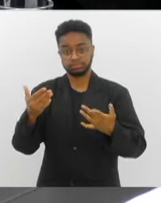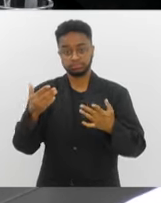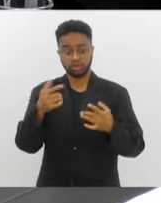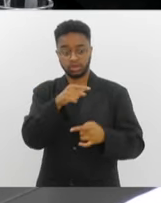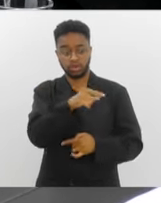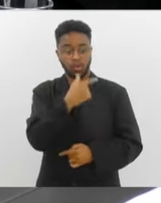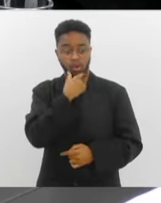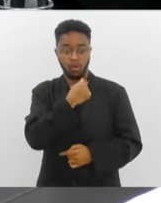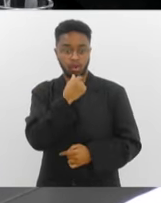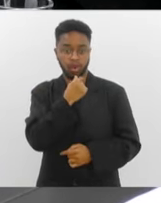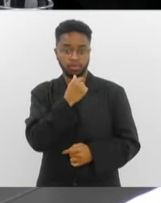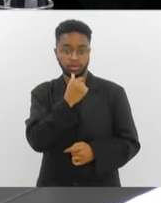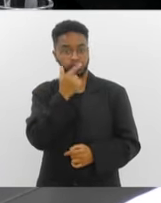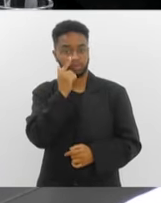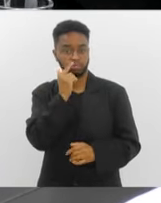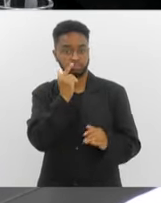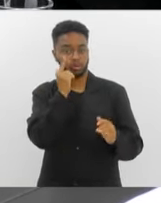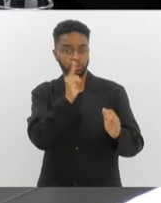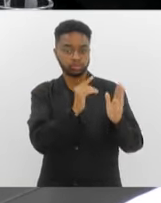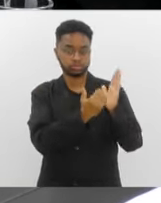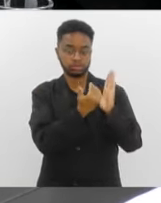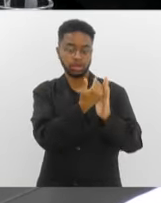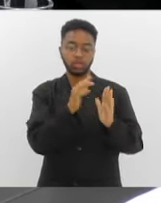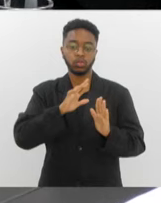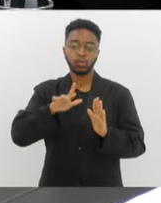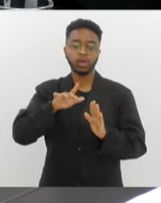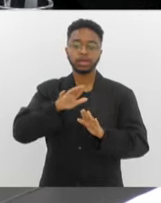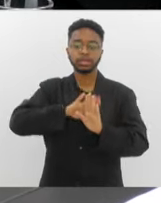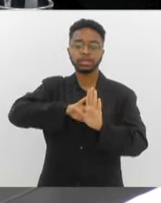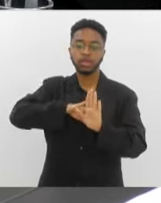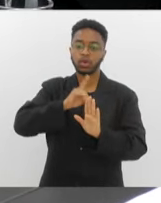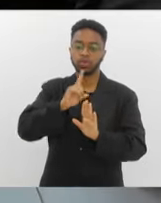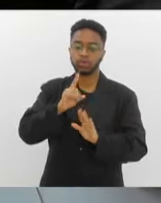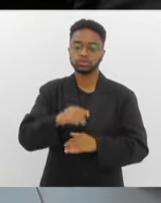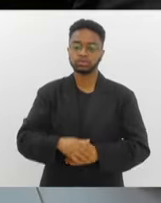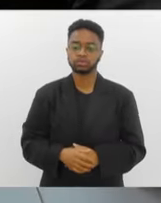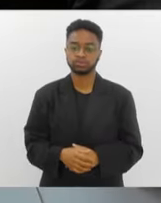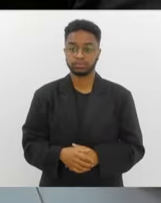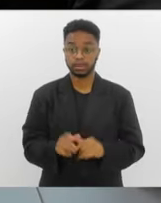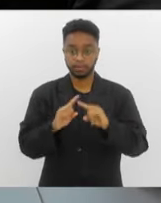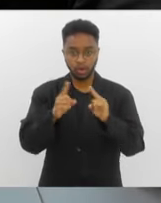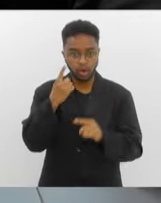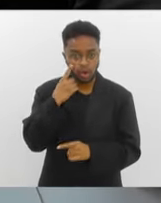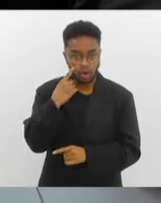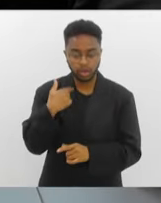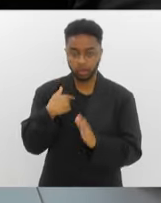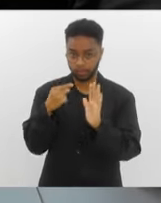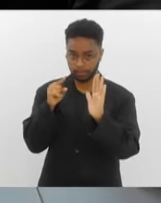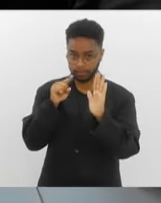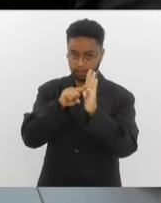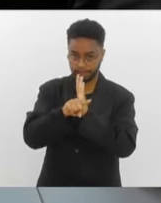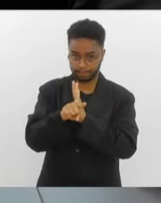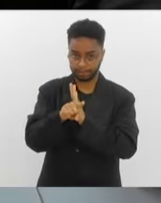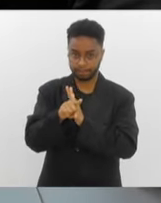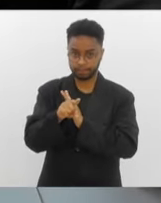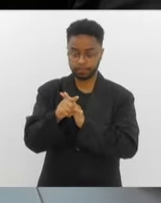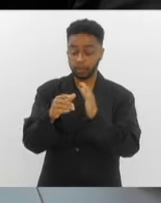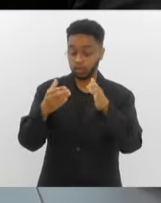antisonômica, inclusive em relação a homens. Não estou entrando nem no mérito ideológico. Pois é, mas olha só. a pergunta que eu faço num